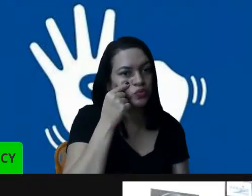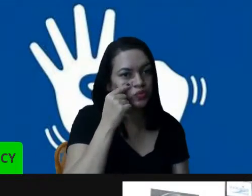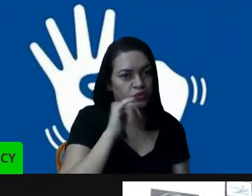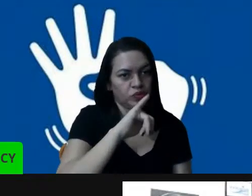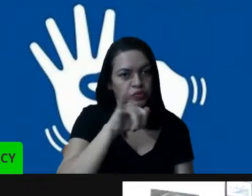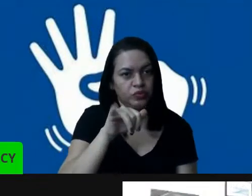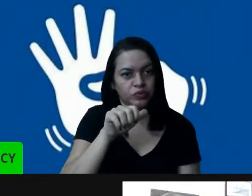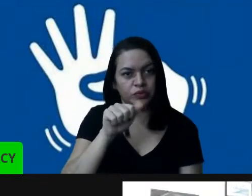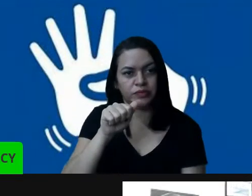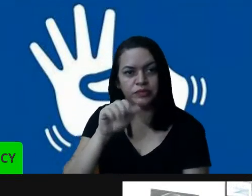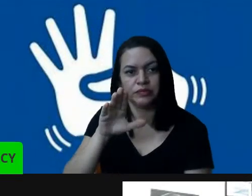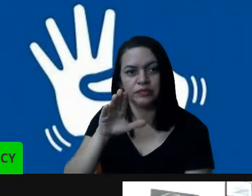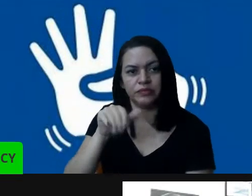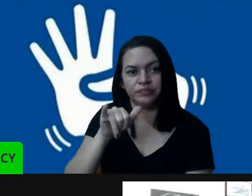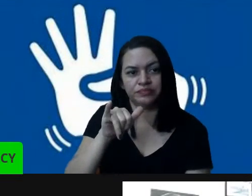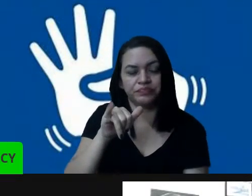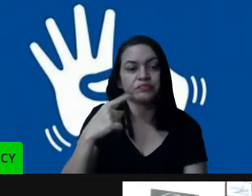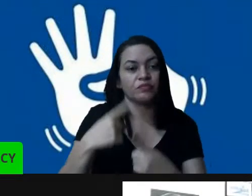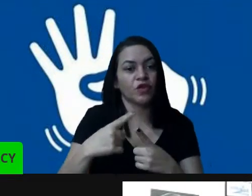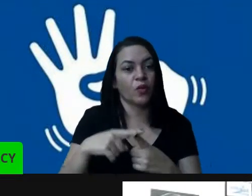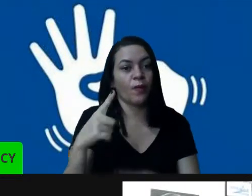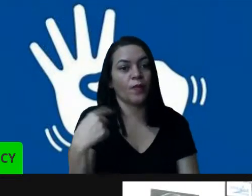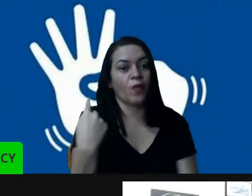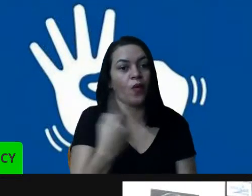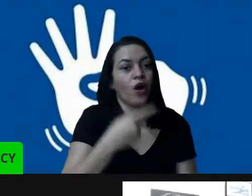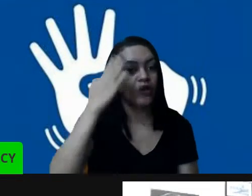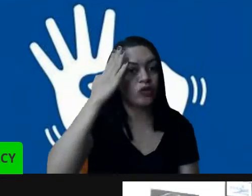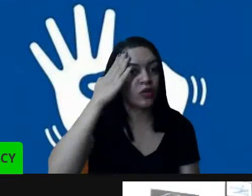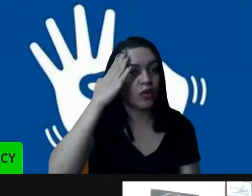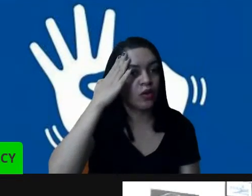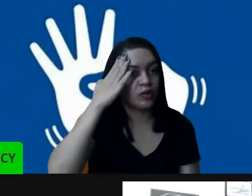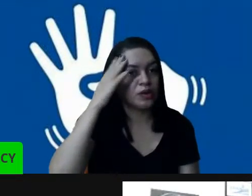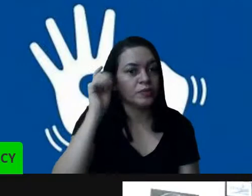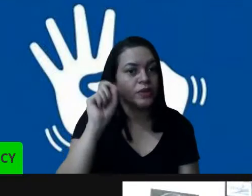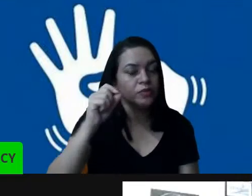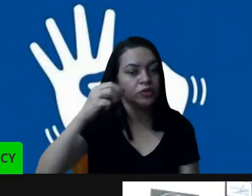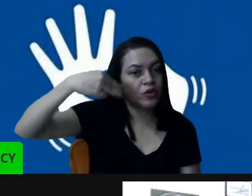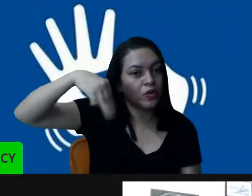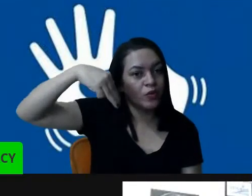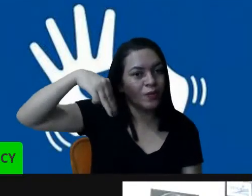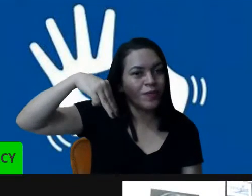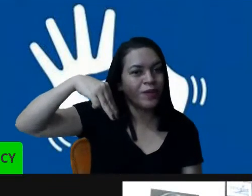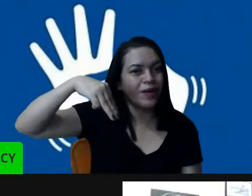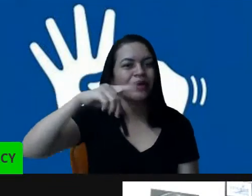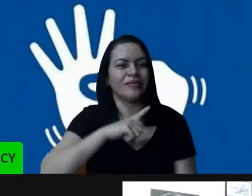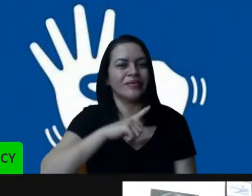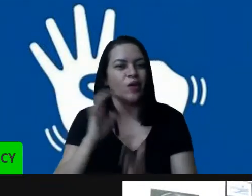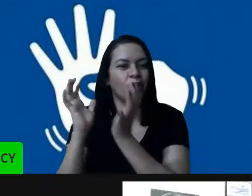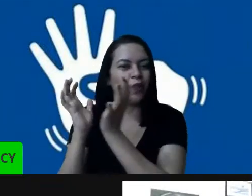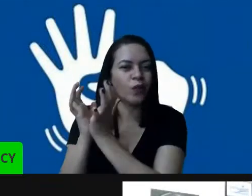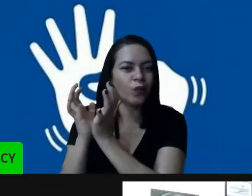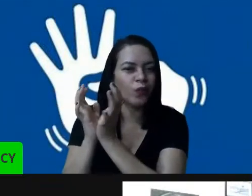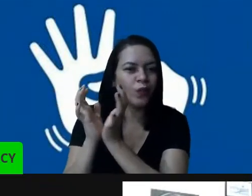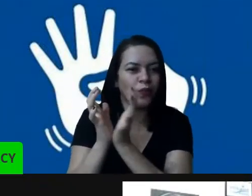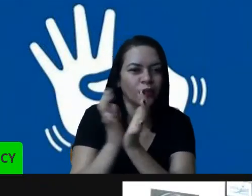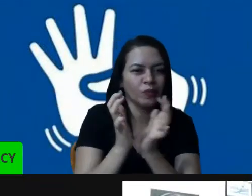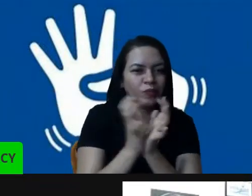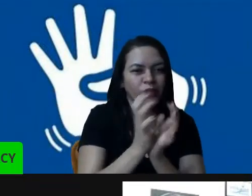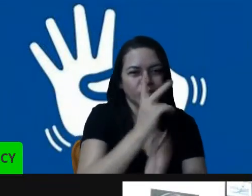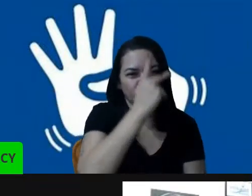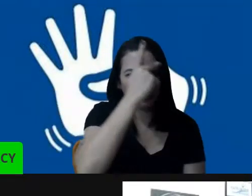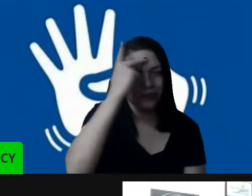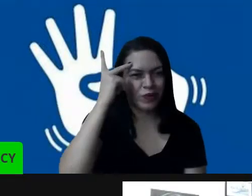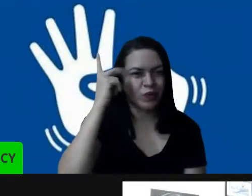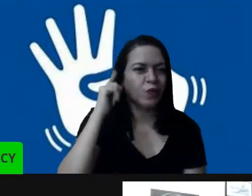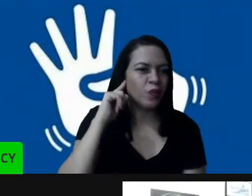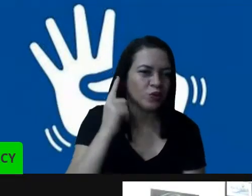porque a gente sabe, dentro do Maranhão, a gente tem alguns grupos de pessoas surdas, associações,